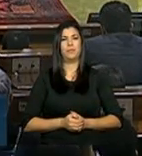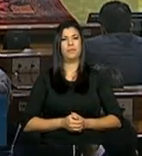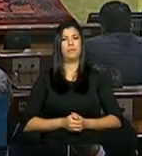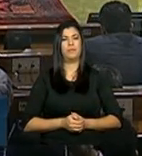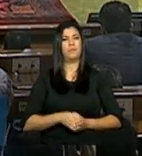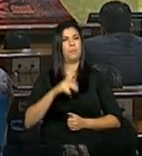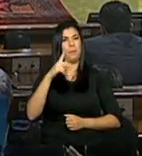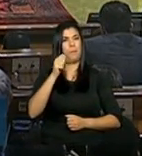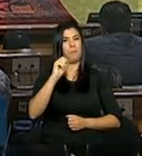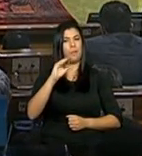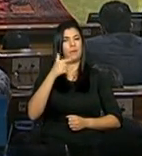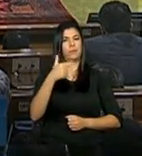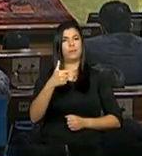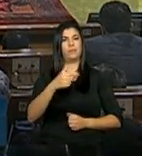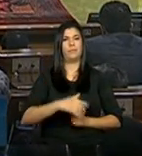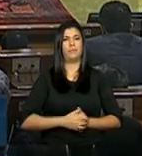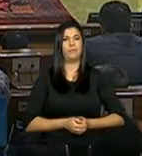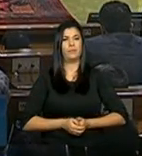Dois.